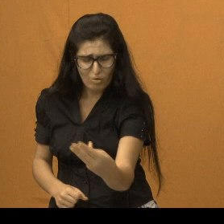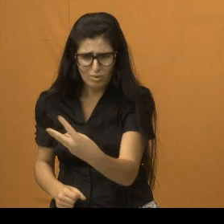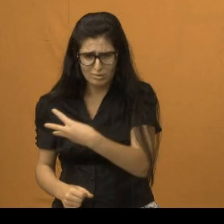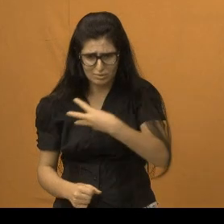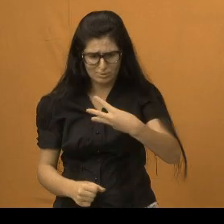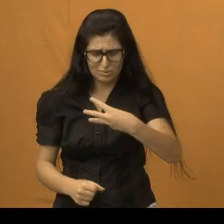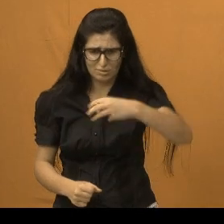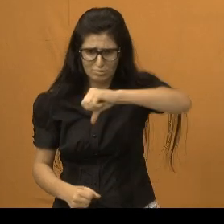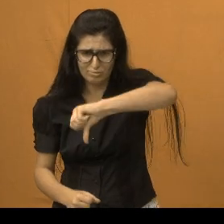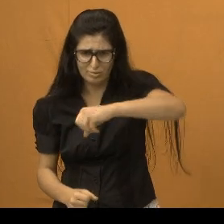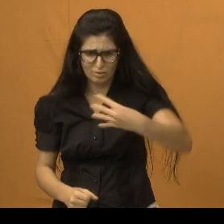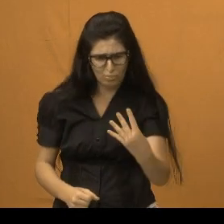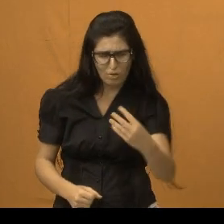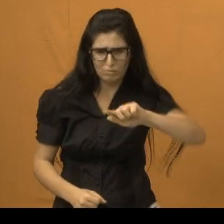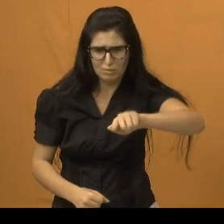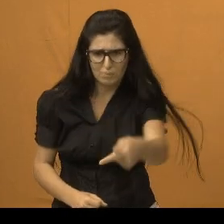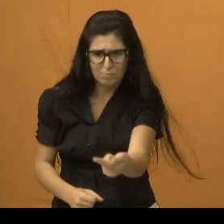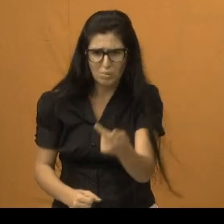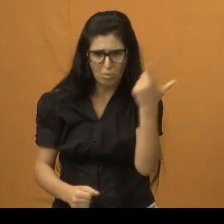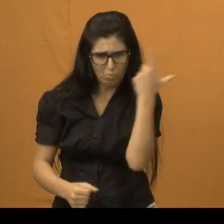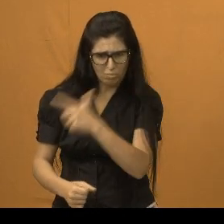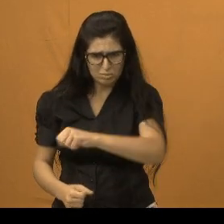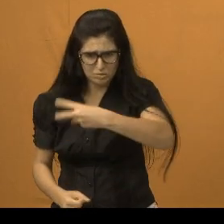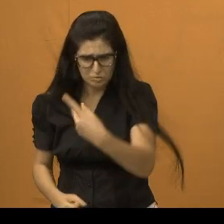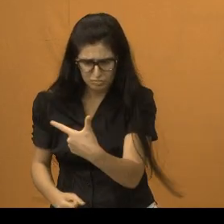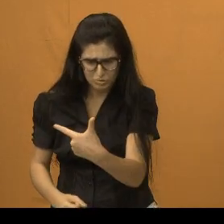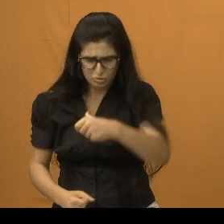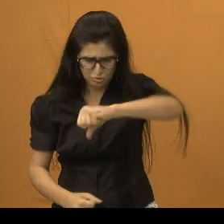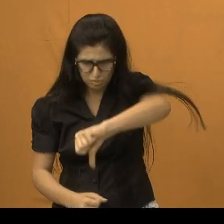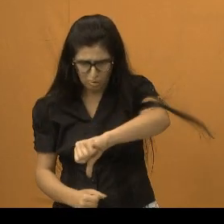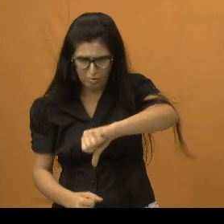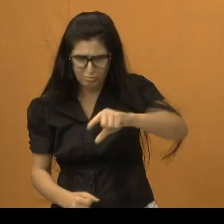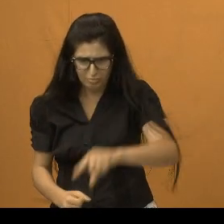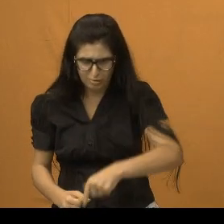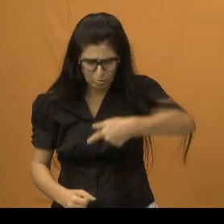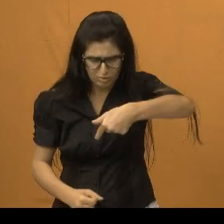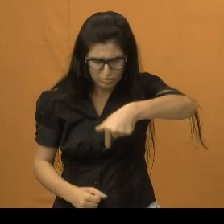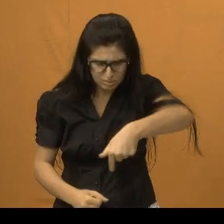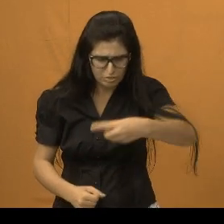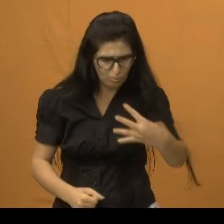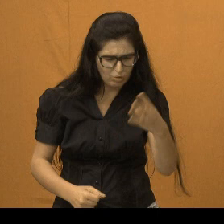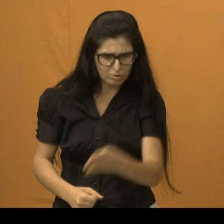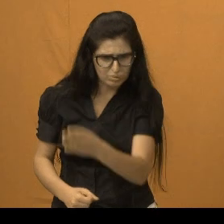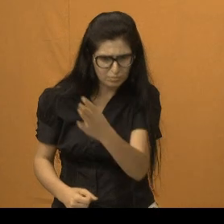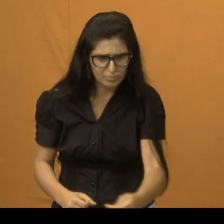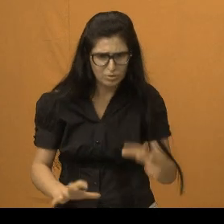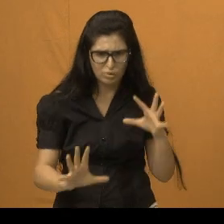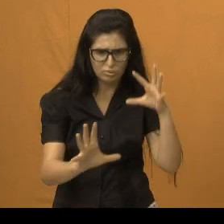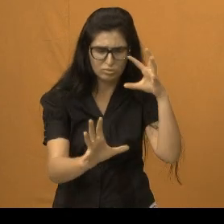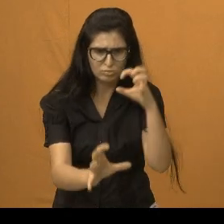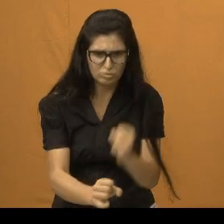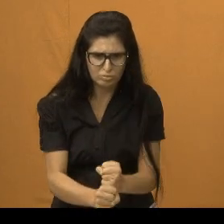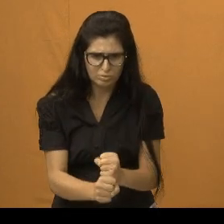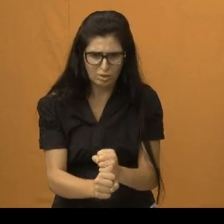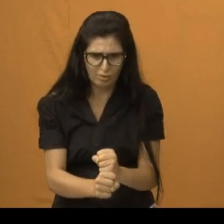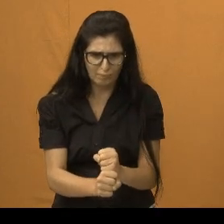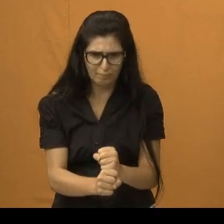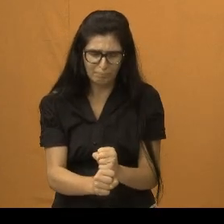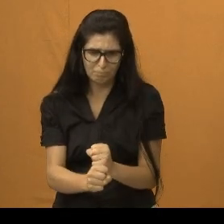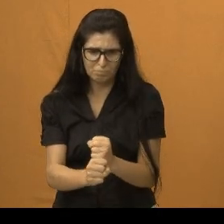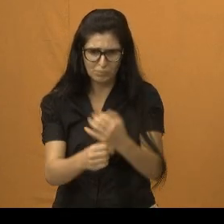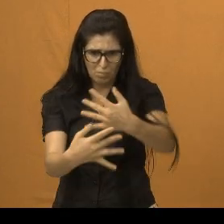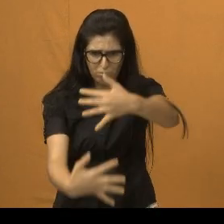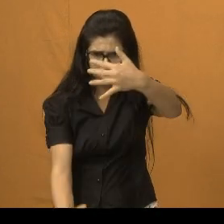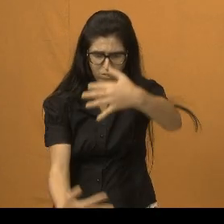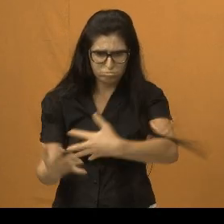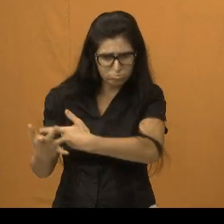49.394.000, atingindo a cifra de 29,74%. Deste total, nós temos abaixo agora a discriminação dos valores,